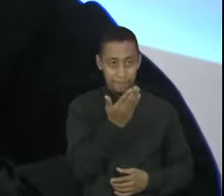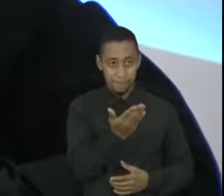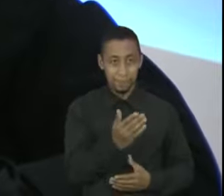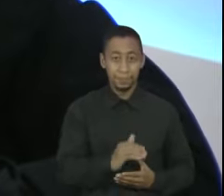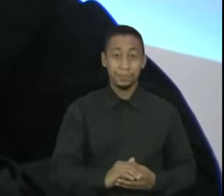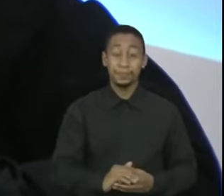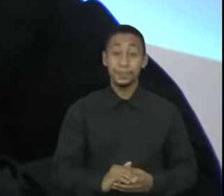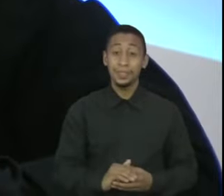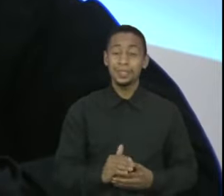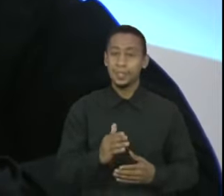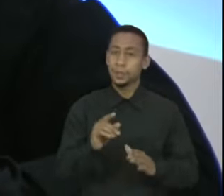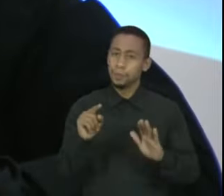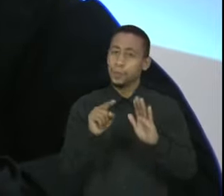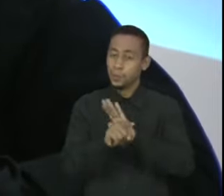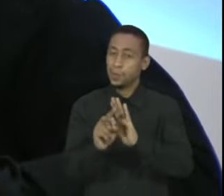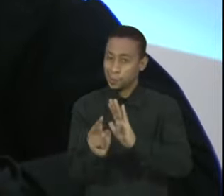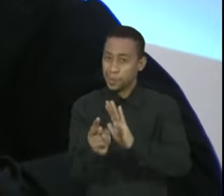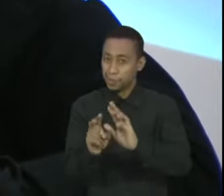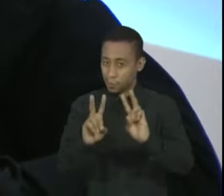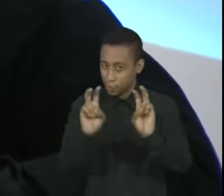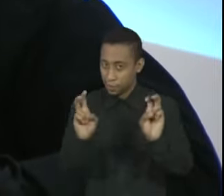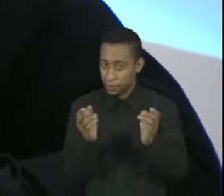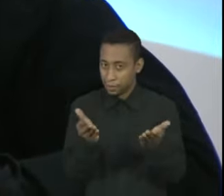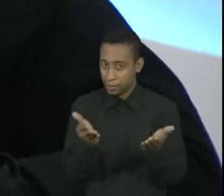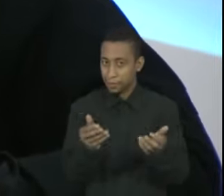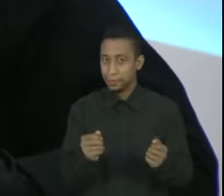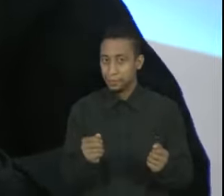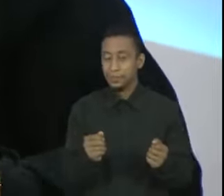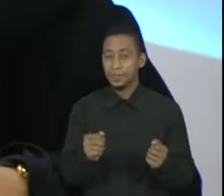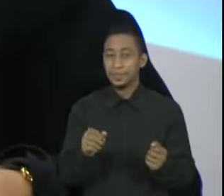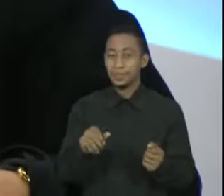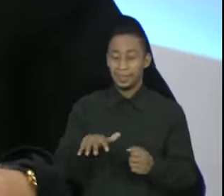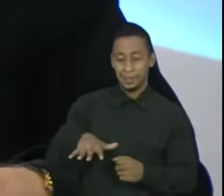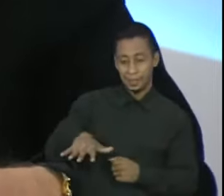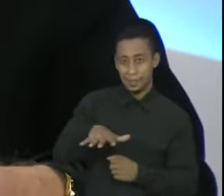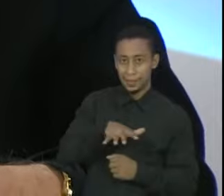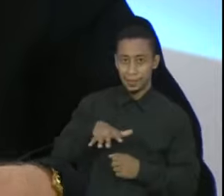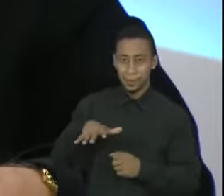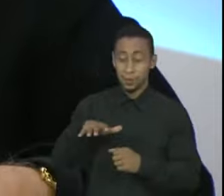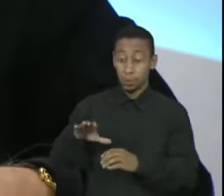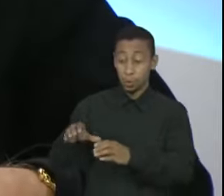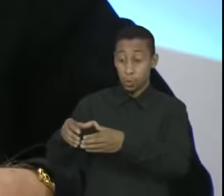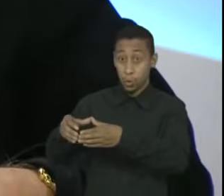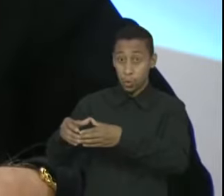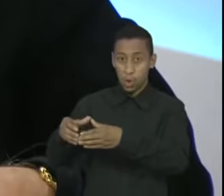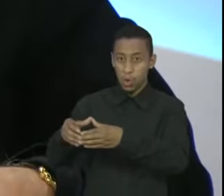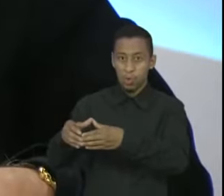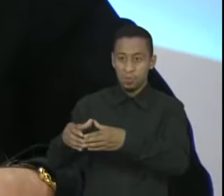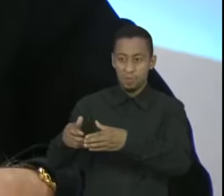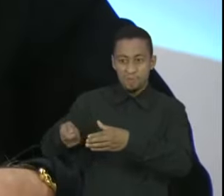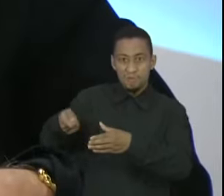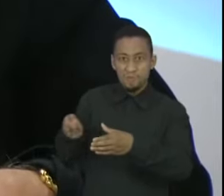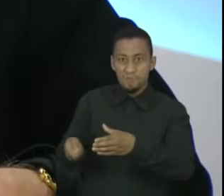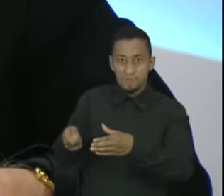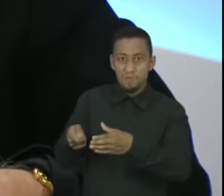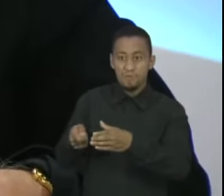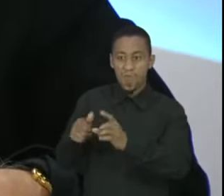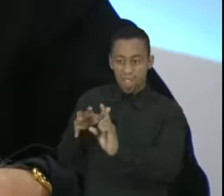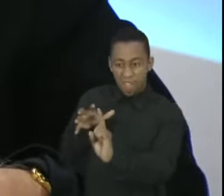seguindo na mesma toada nesse cenário de então grupos radicais